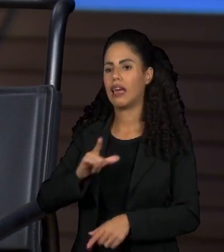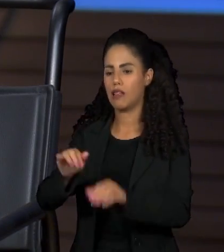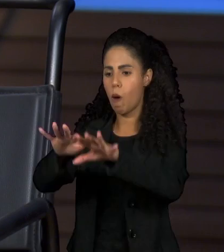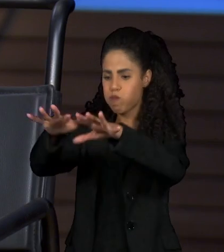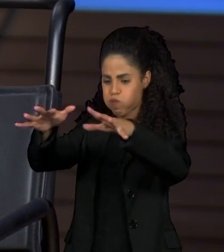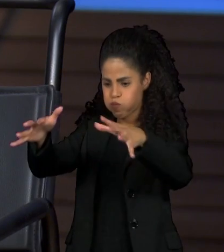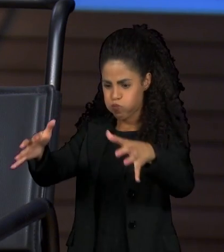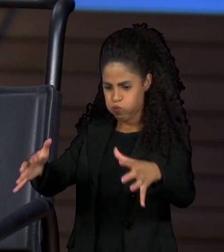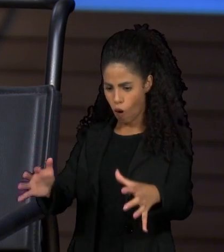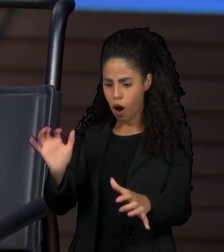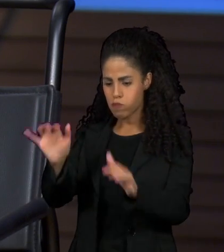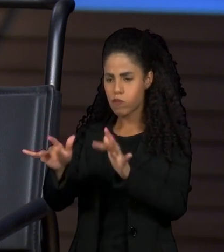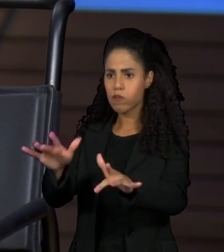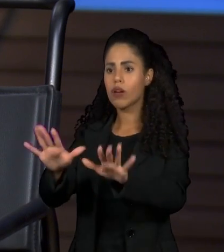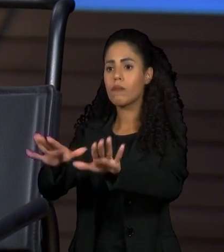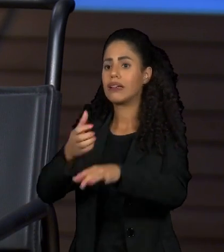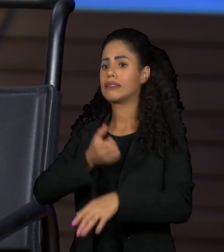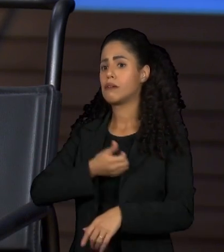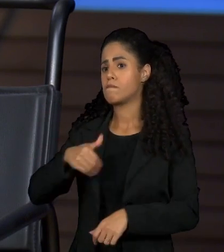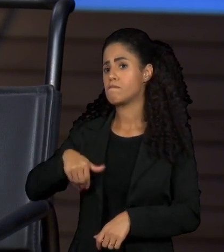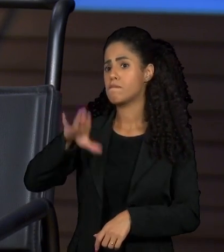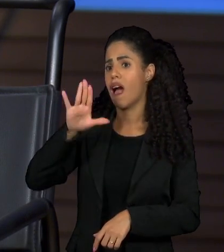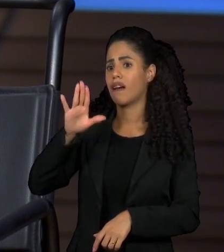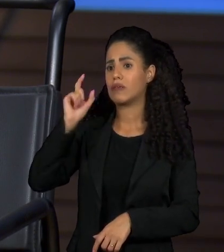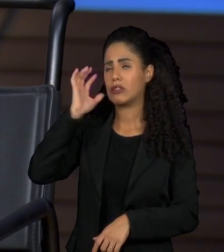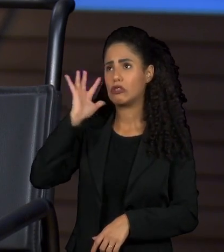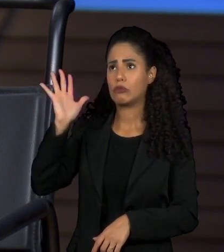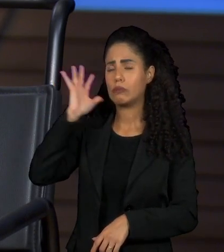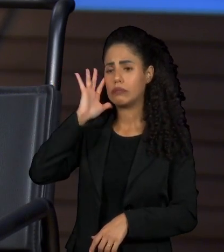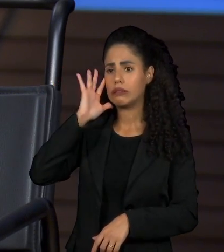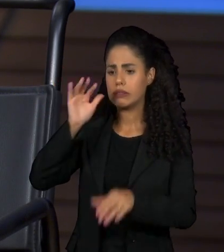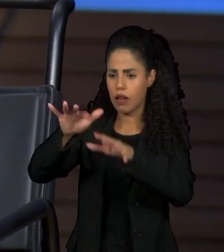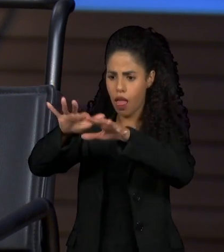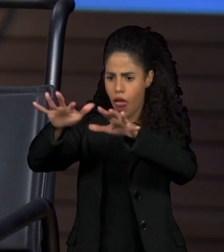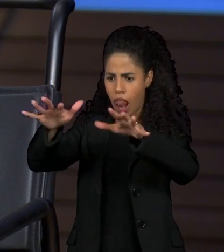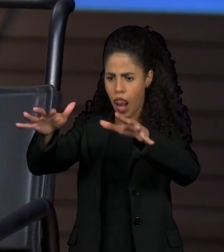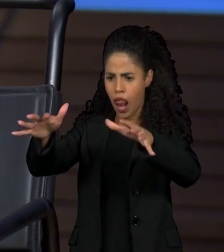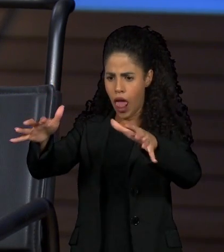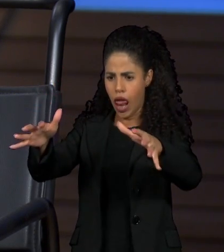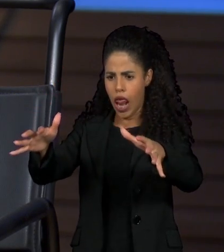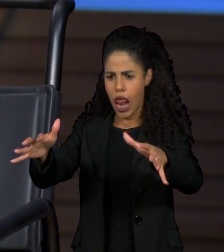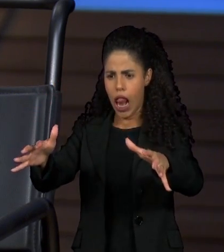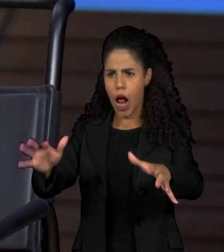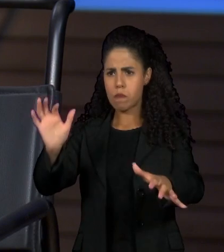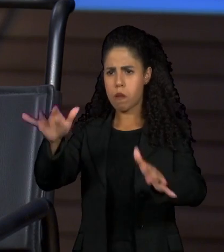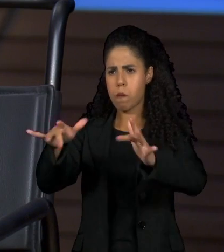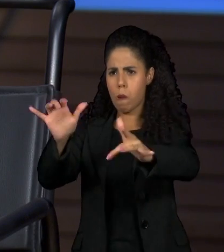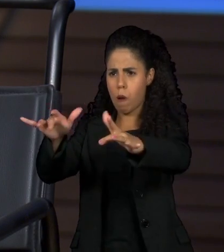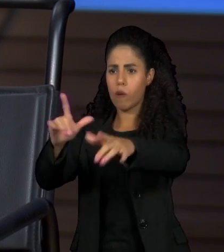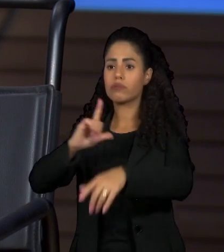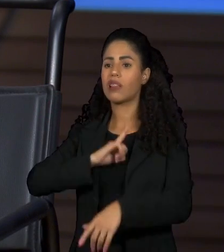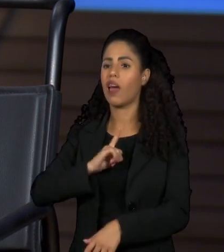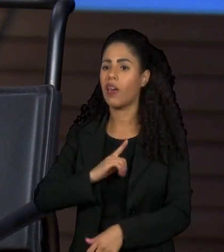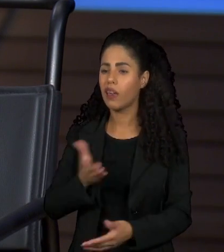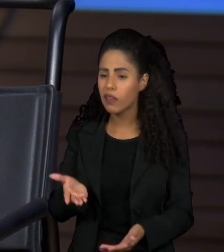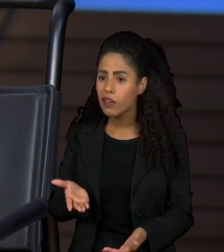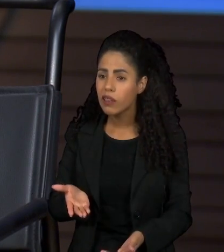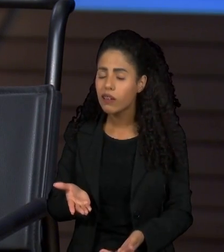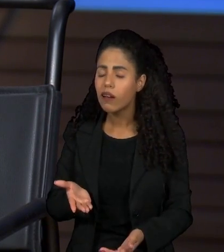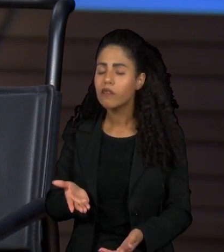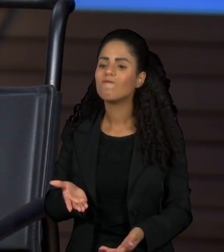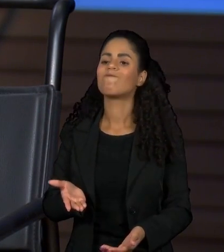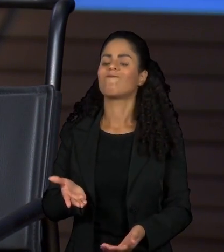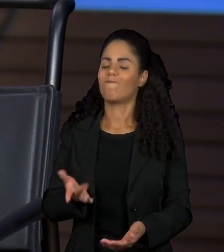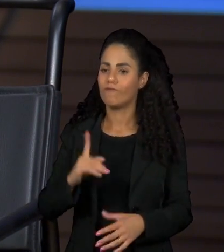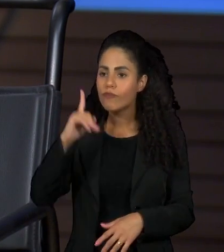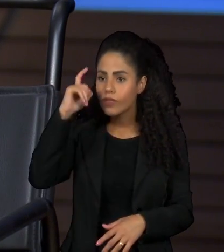mas muitas vezes é muito mais do que aquilo, né? Quando a gente fala de lixões clandestinos, aqueles mais escondidos e tudo mais, é uma questão que a